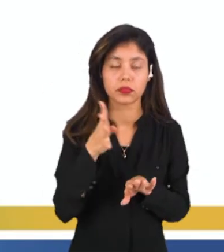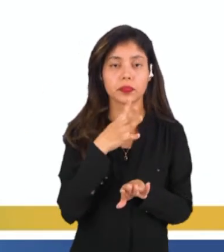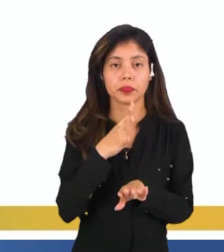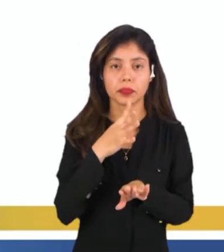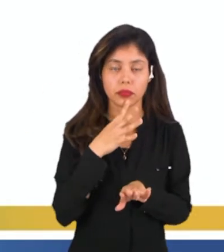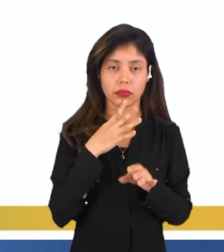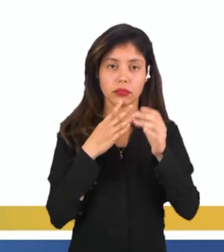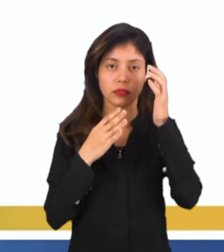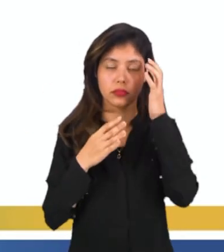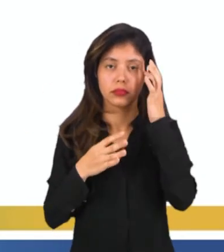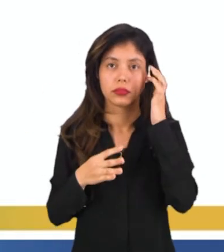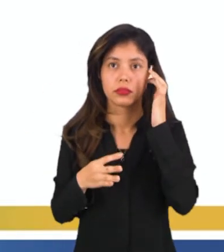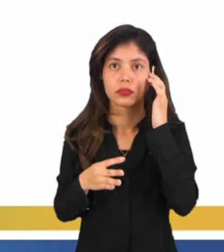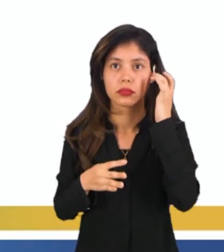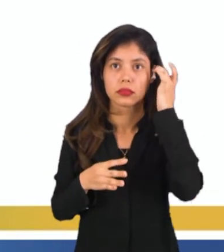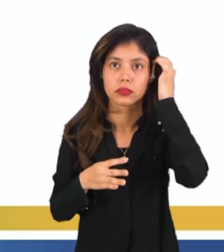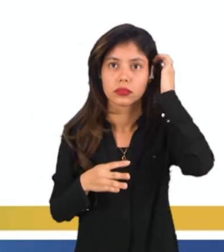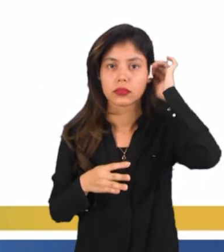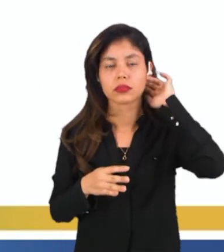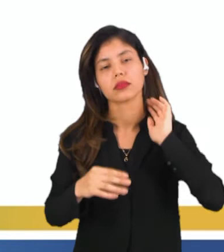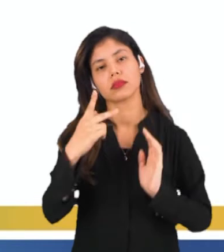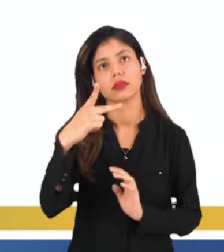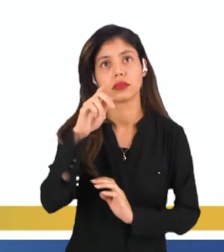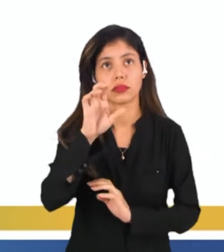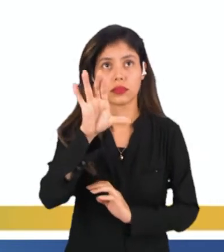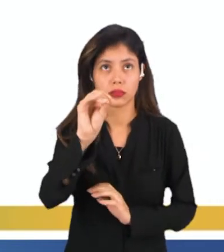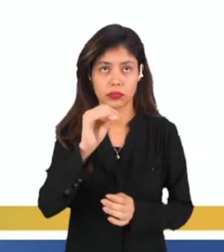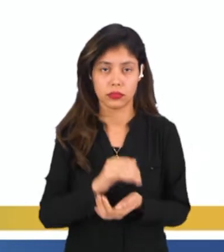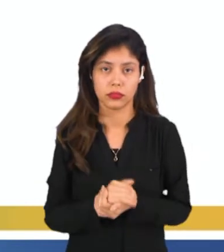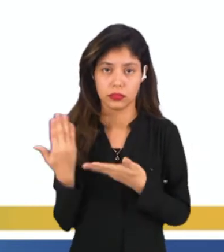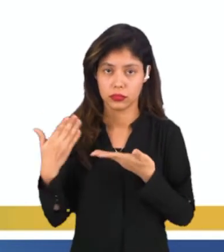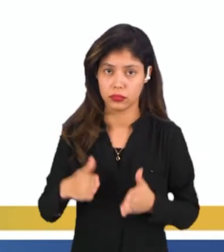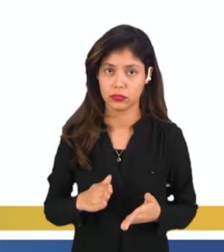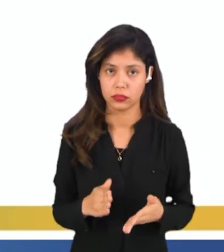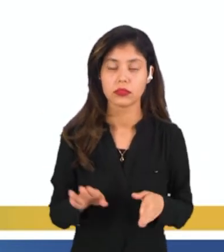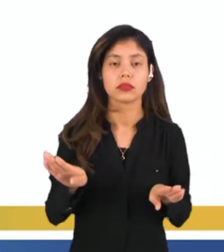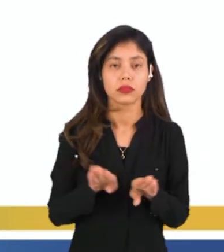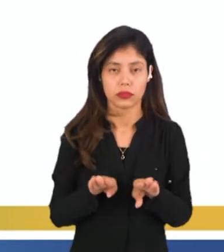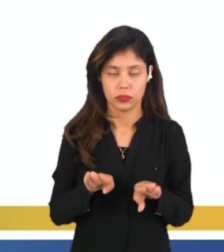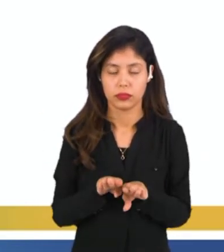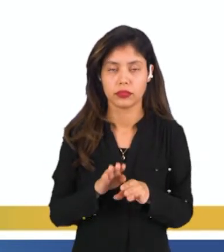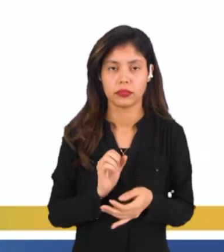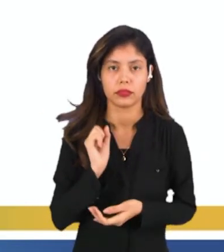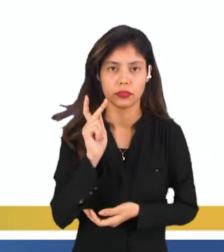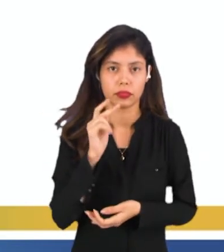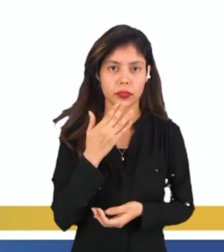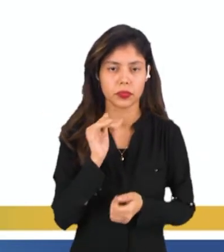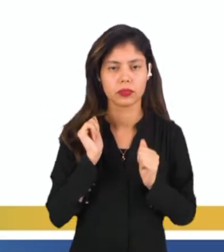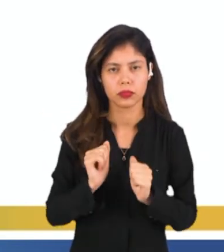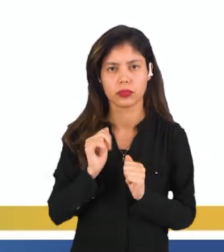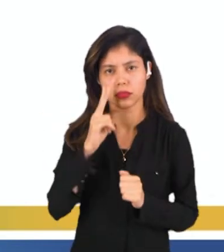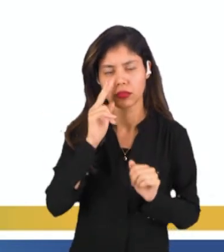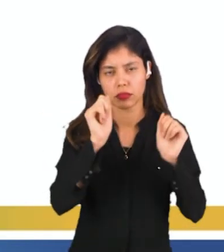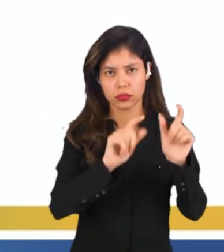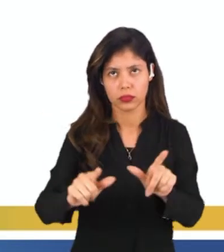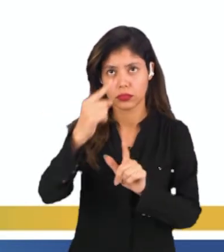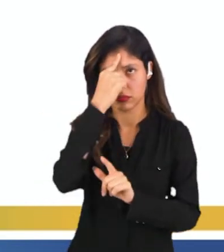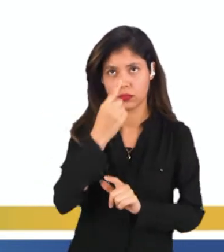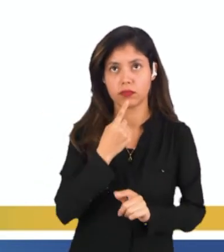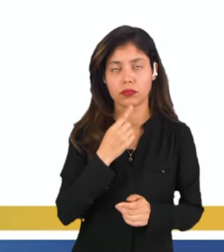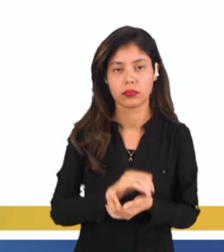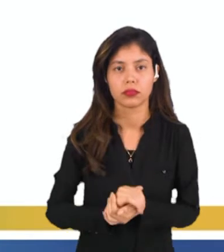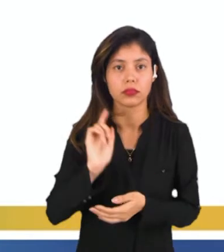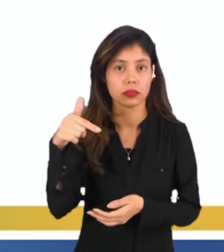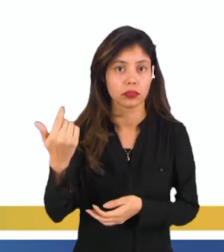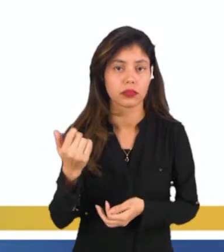conhecida, Pablo Neruda, Para Nascer, Nasci, ok? Como vocês podem acompanhar na imagem. Vamos